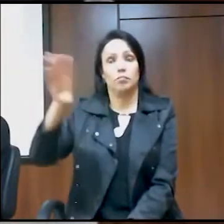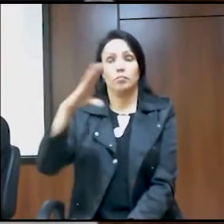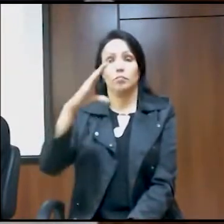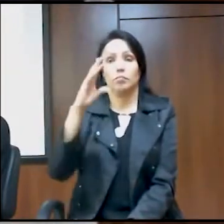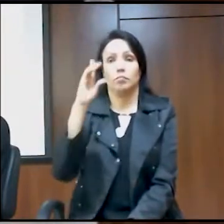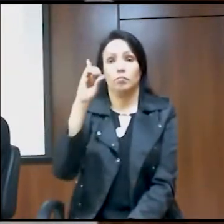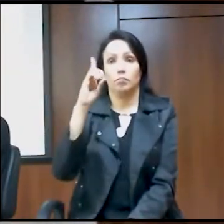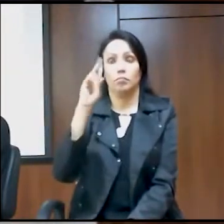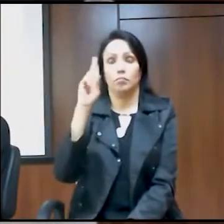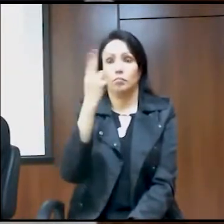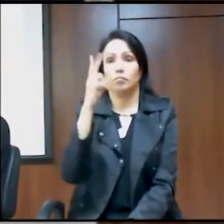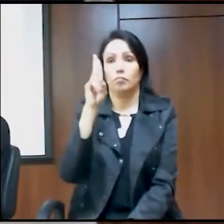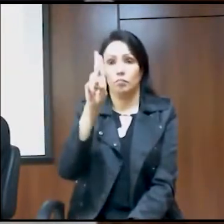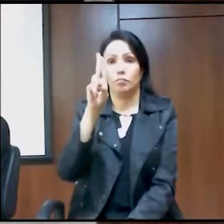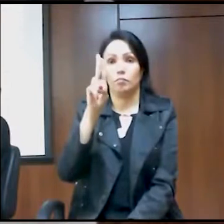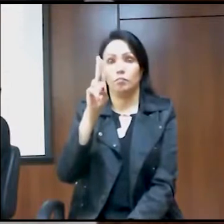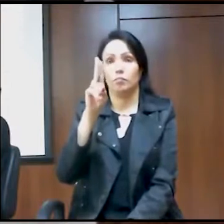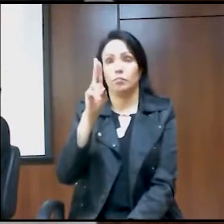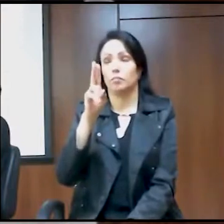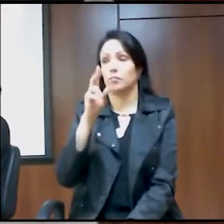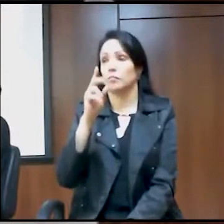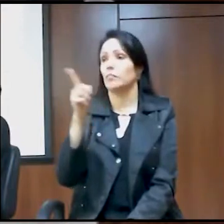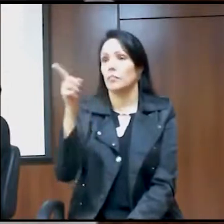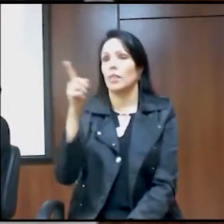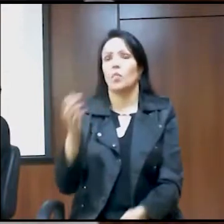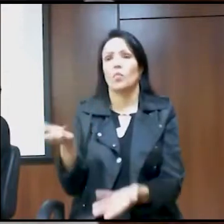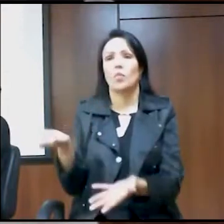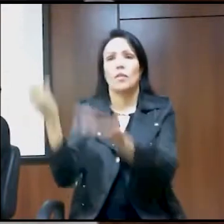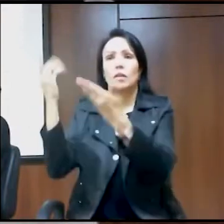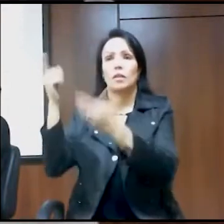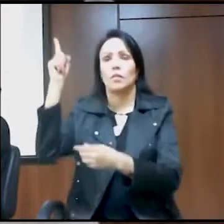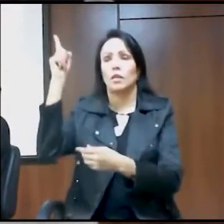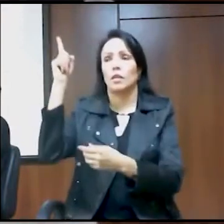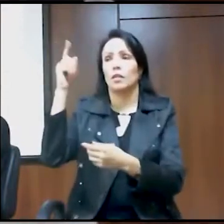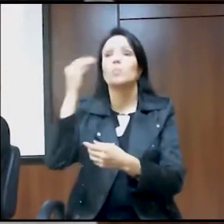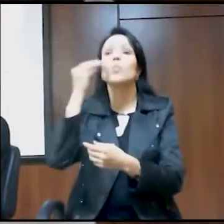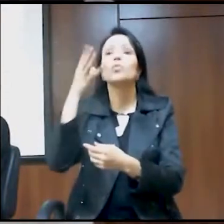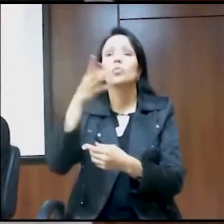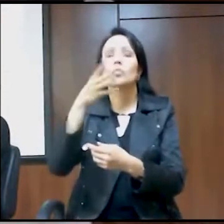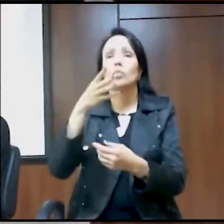comunidade do Buraco Quente, aquele levantamento, não sei quem fez aqui no começo, mostrando